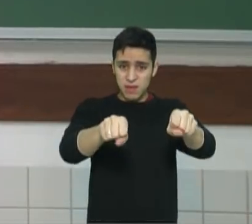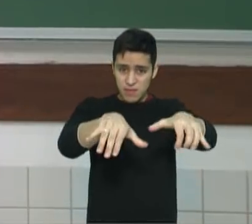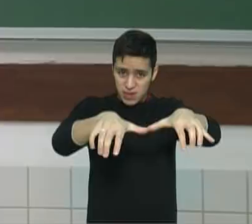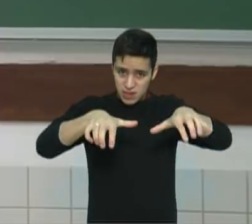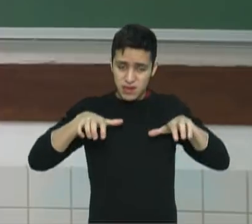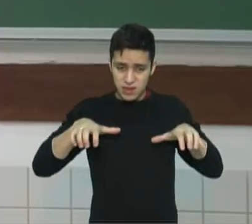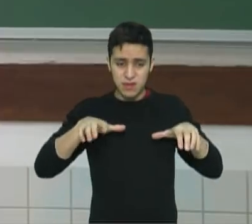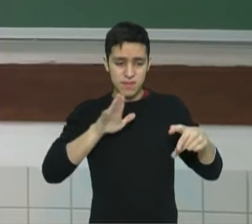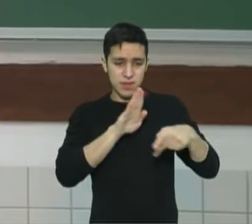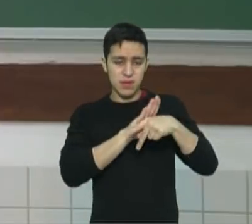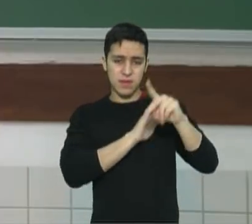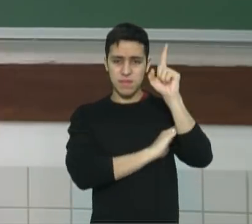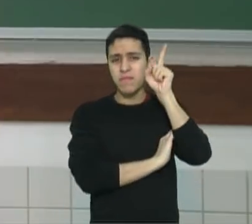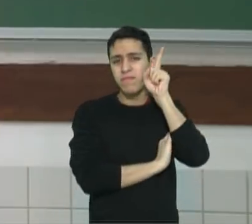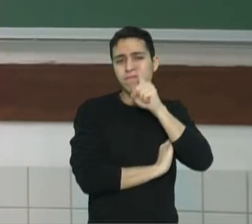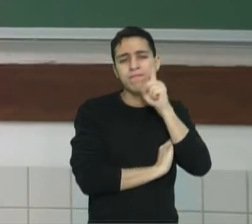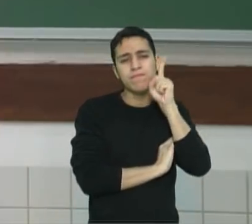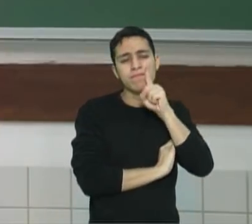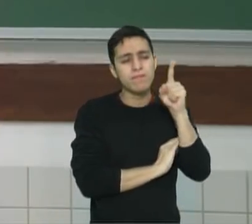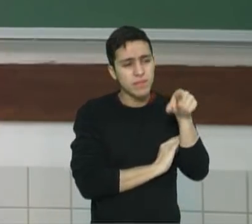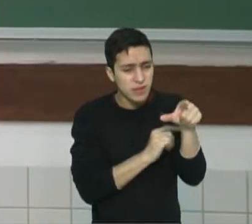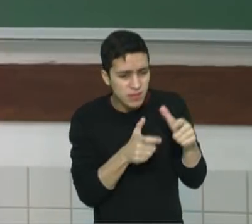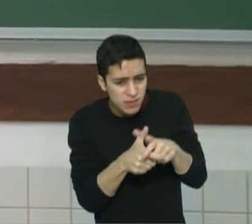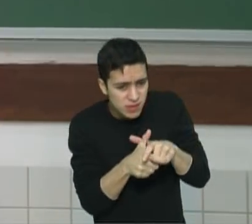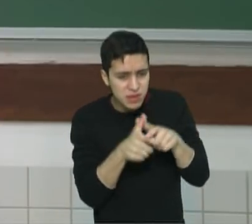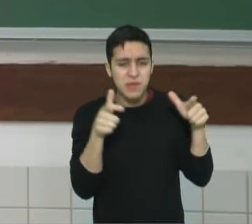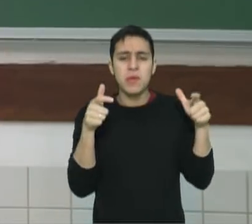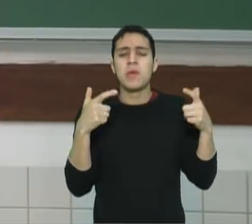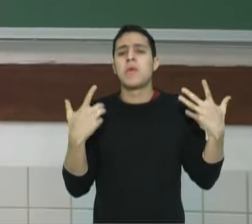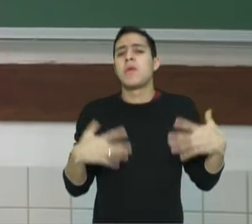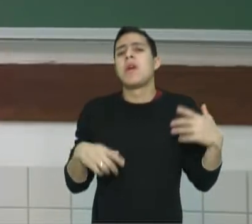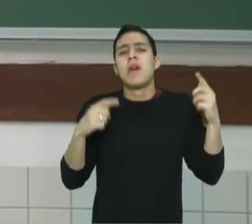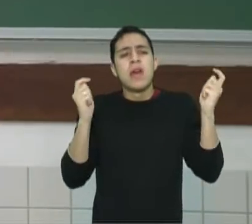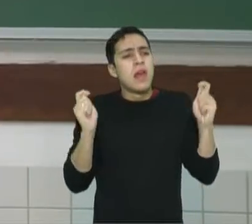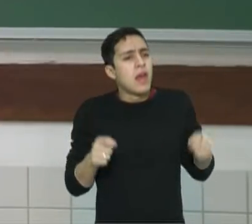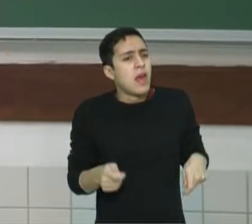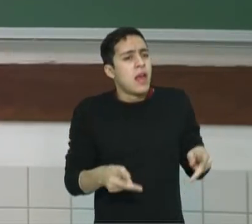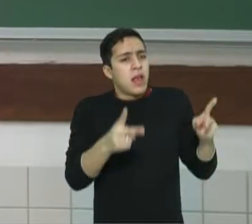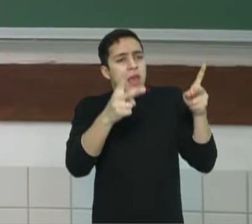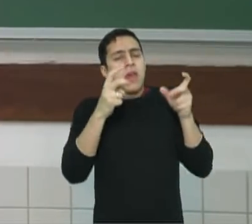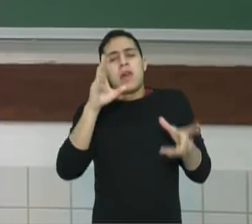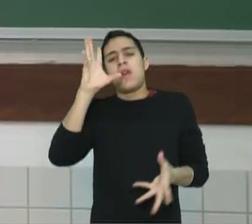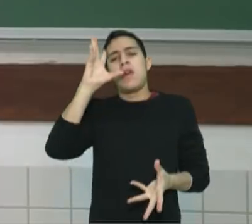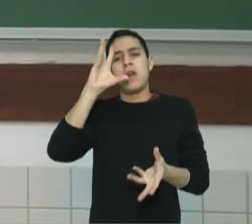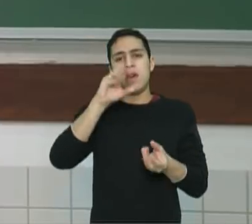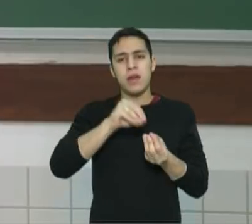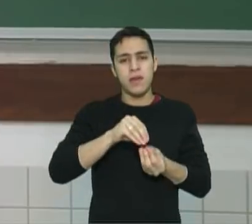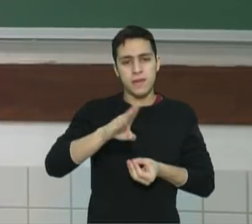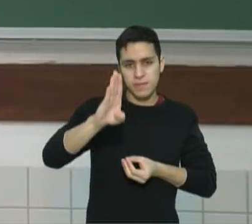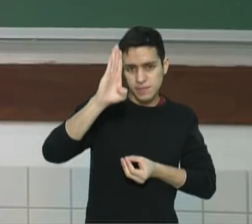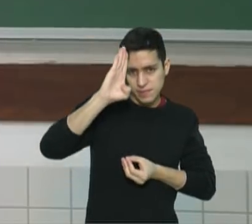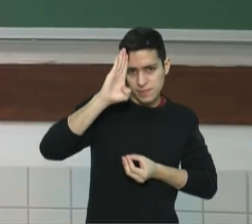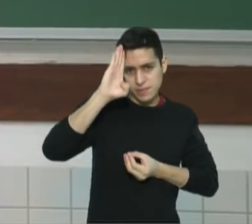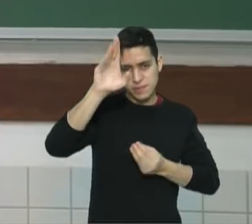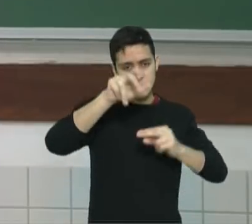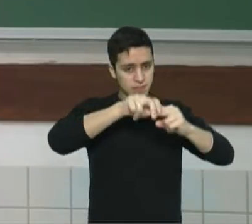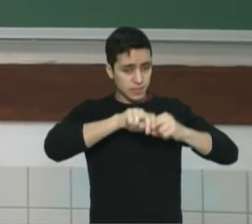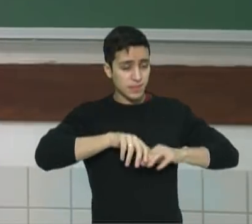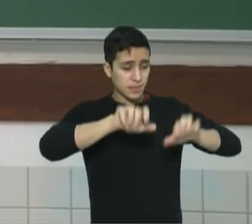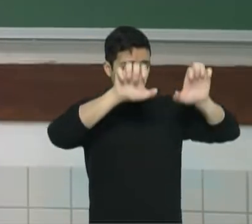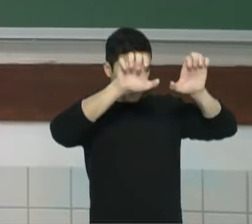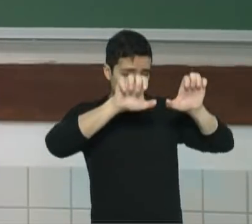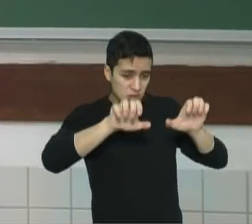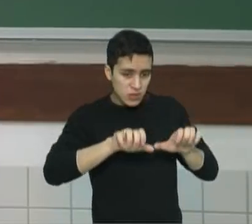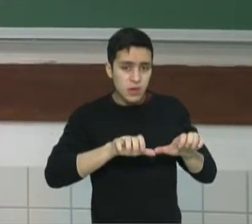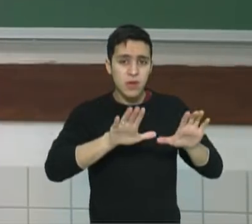vez mais. Essa noção de crescimento norte-americano é visível principalmente pela estruturação de